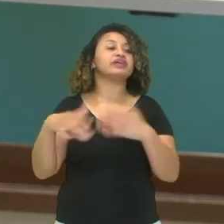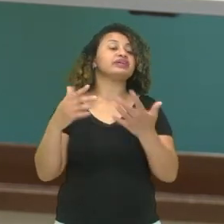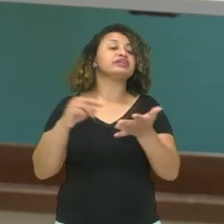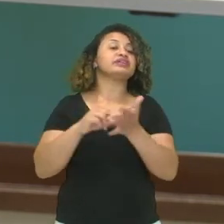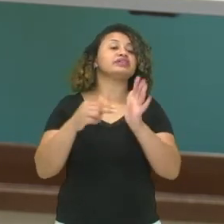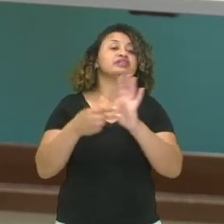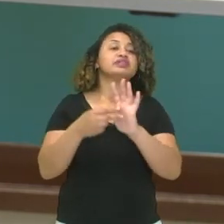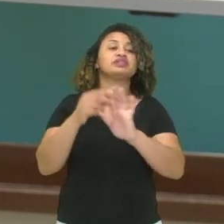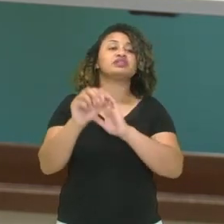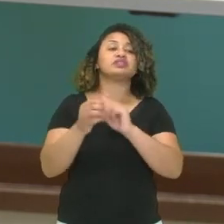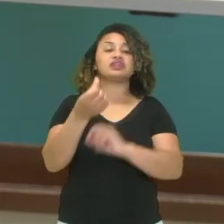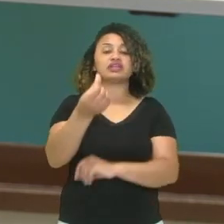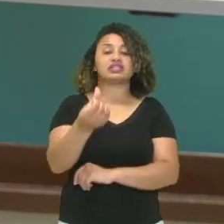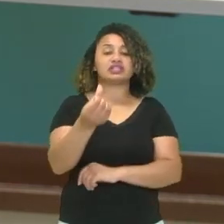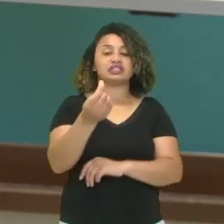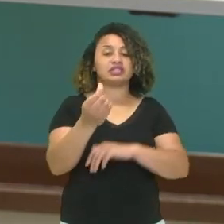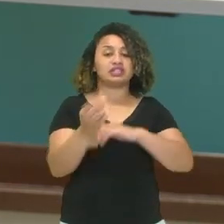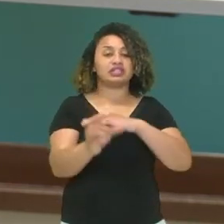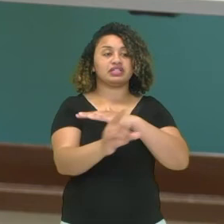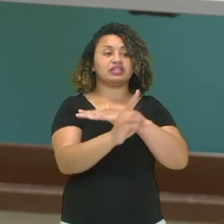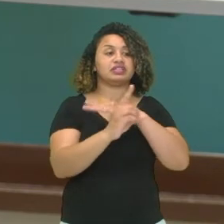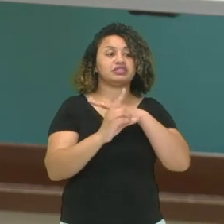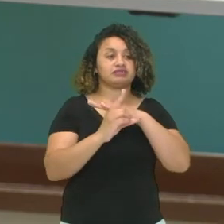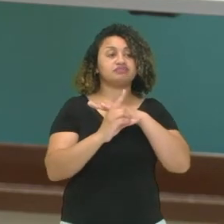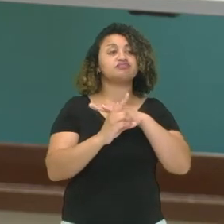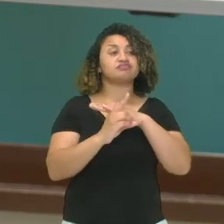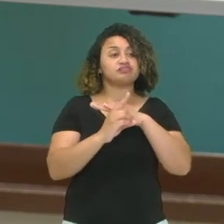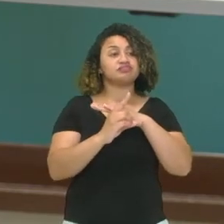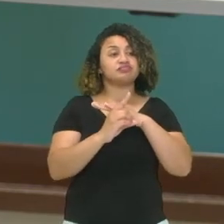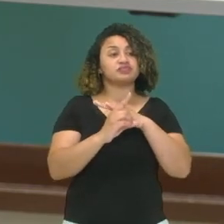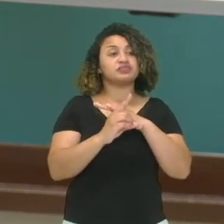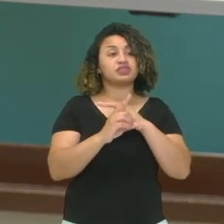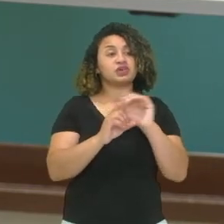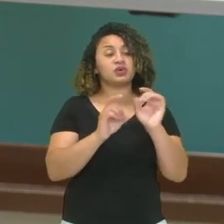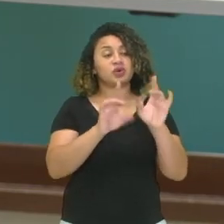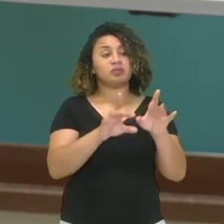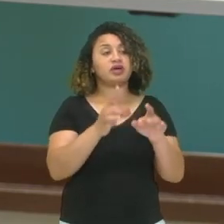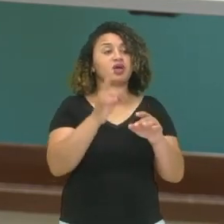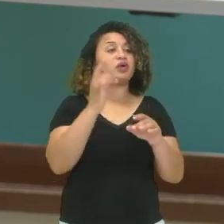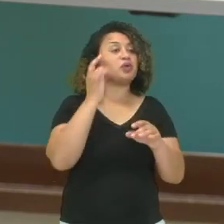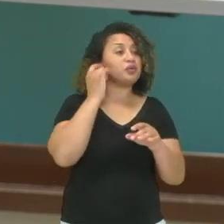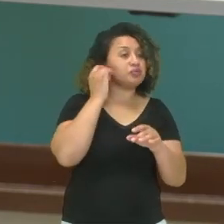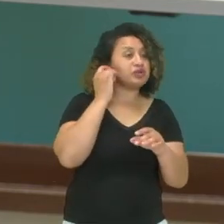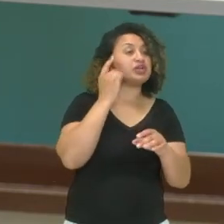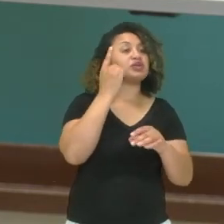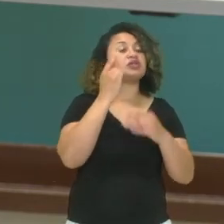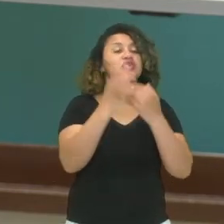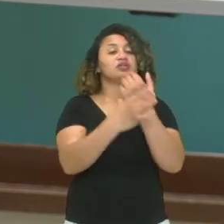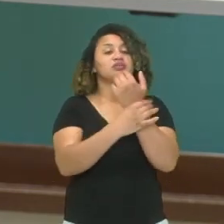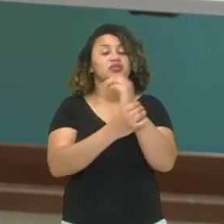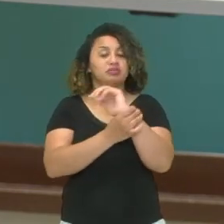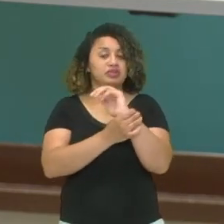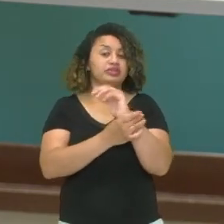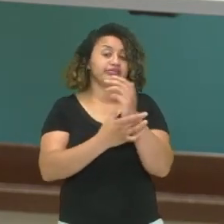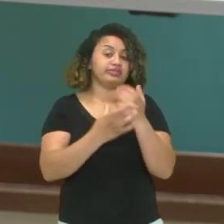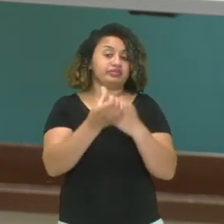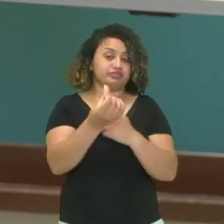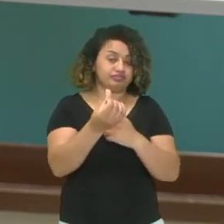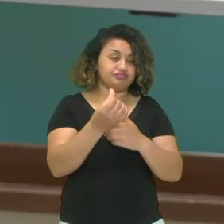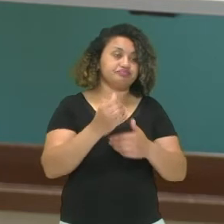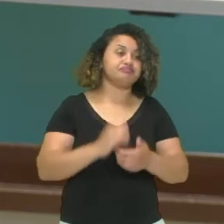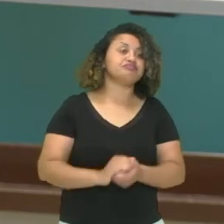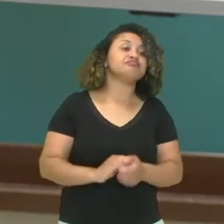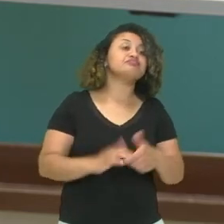vezes 0,15, 15% comprarão um brinco e uma pulseira, ou seja, serão 6 clientes.